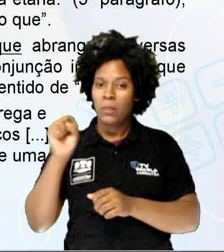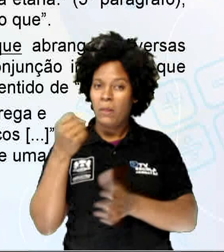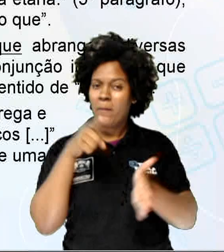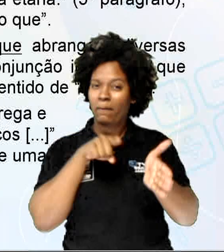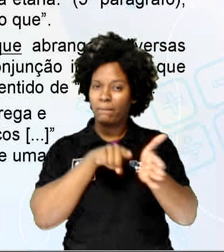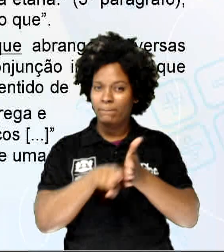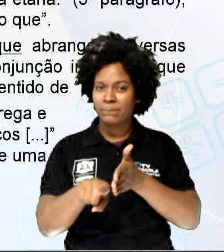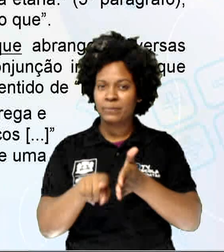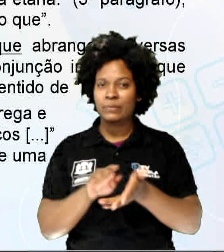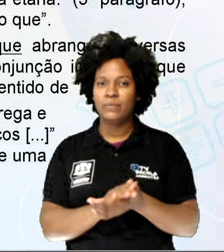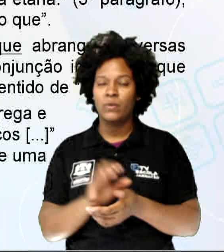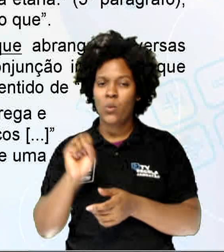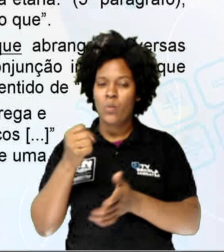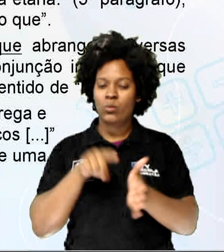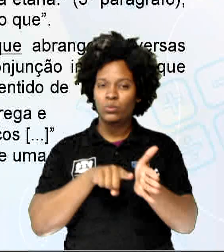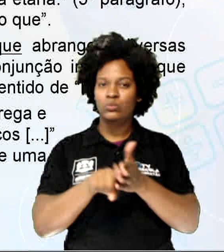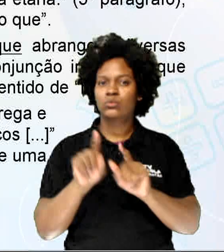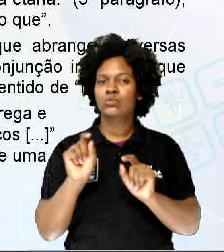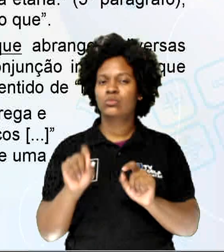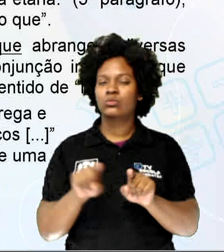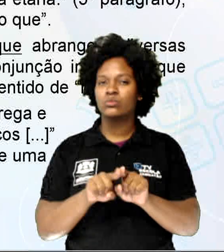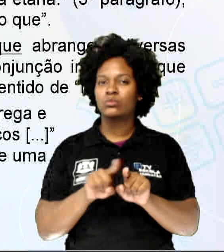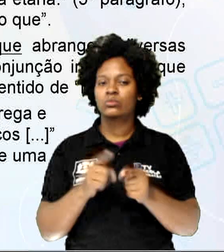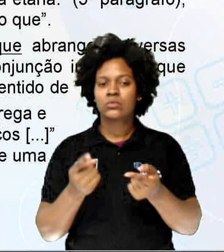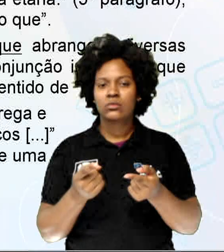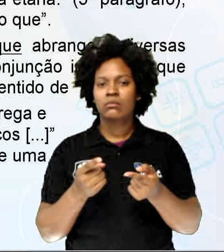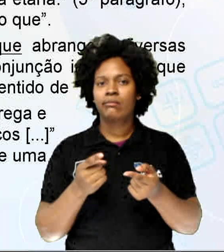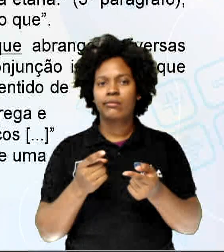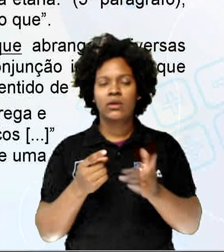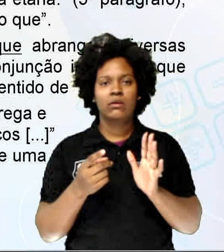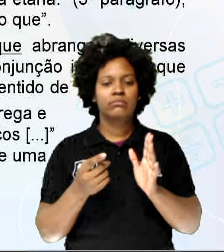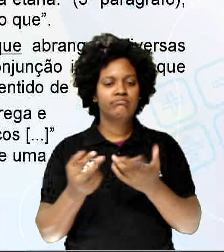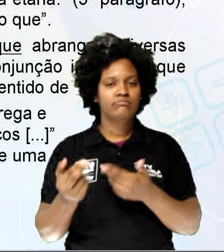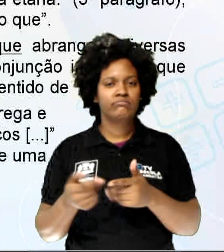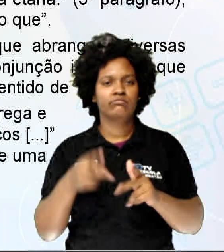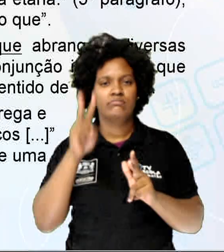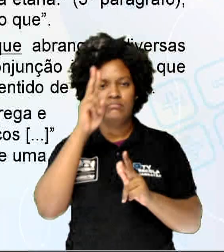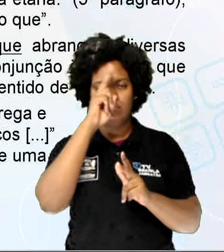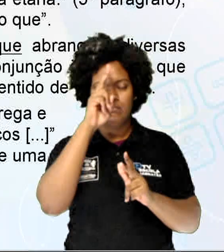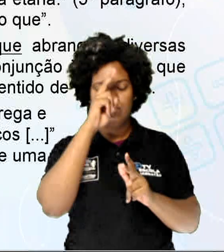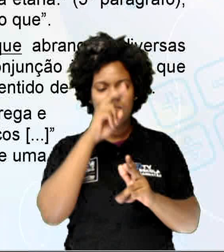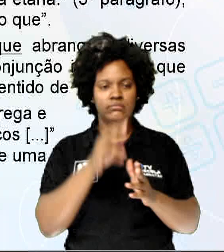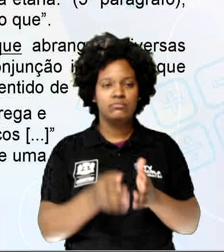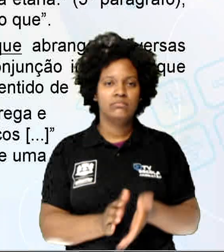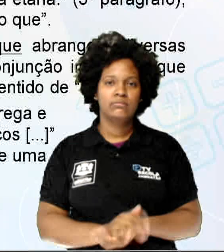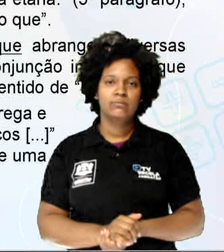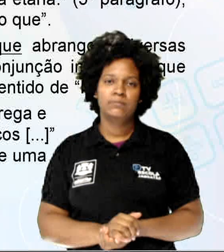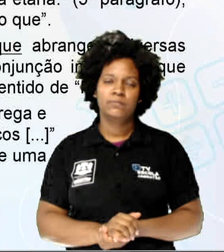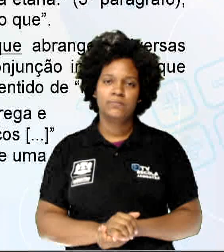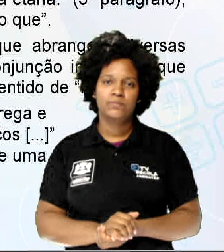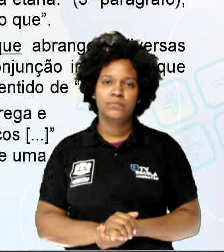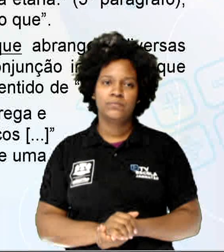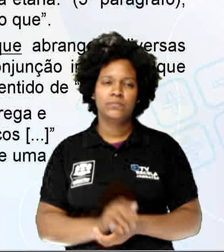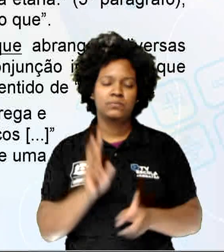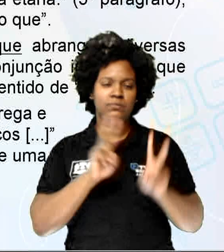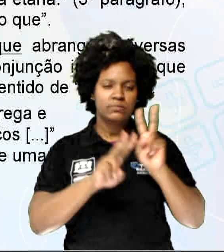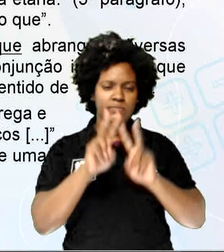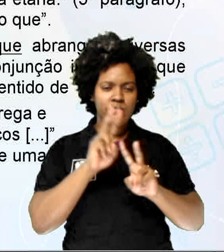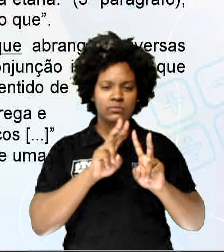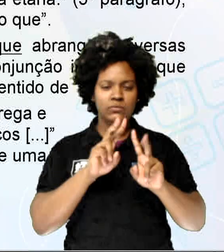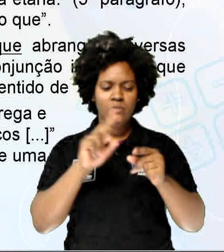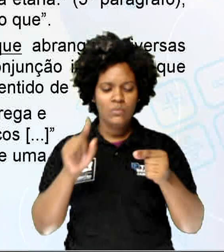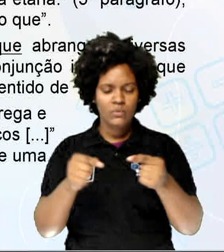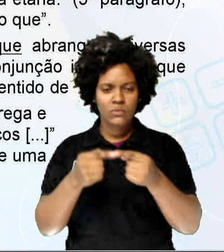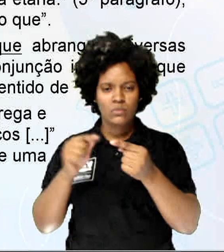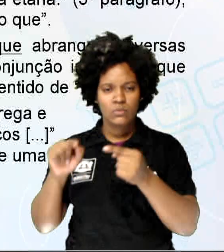questão. A oitava questão também é sobre o texto de Crônica de Nárnia, sobre a resenha. Vamos dar uma olhadinha aí com relação agora aos